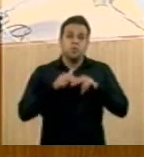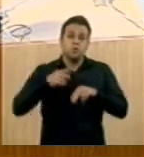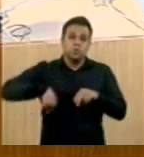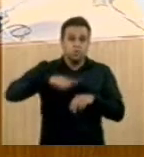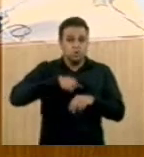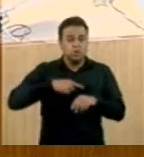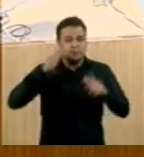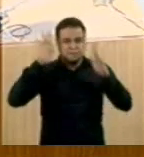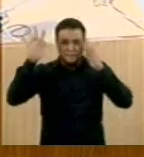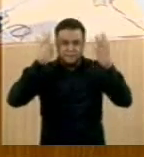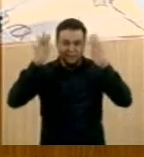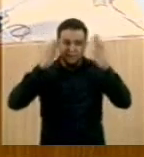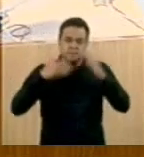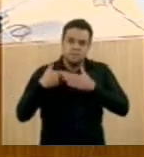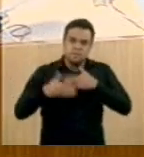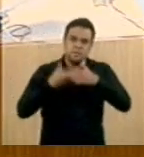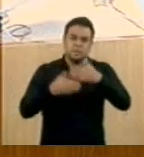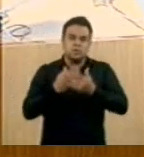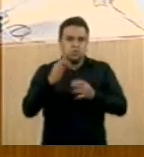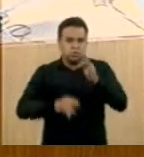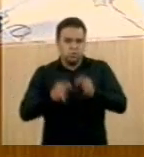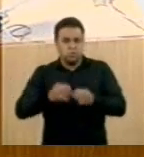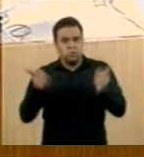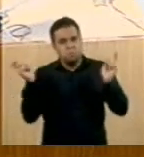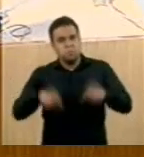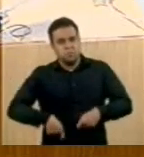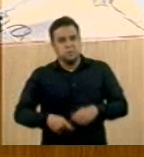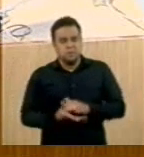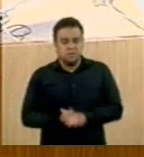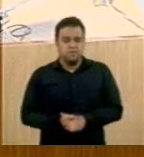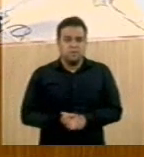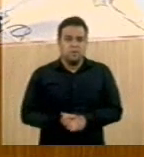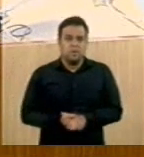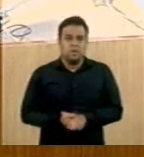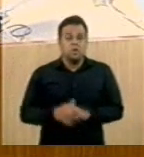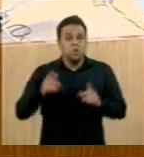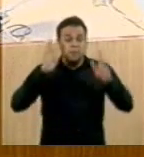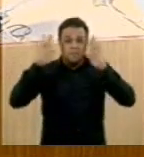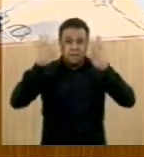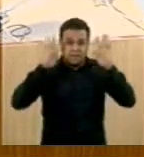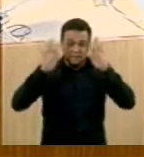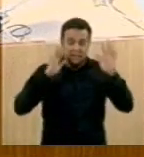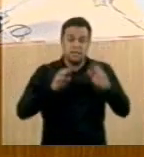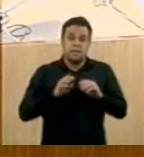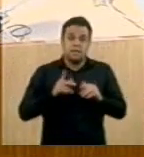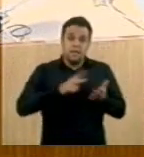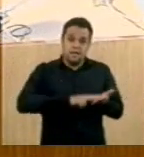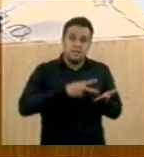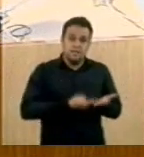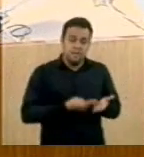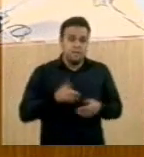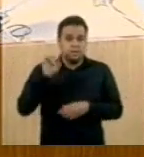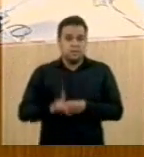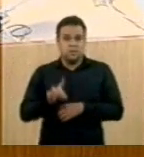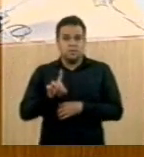direito posto para tornar a justiça possível. Nos convida a incutir na interpretação do